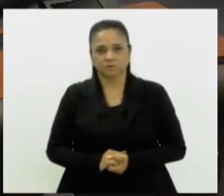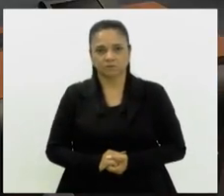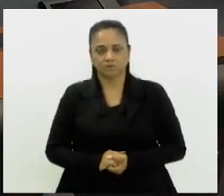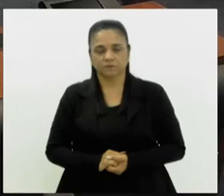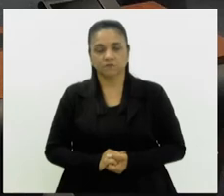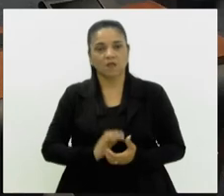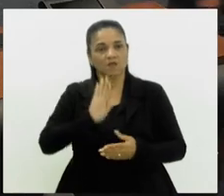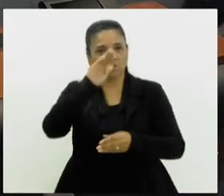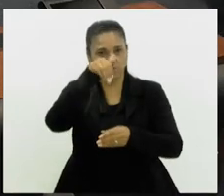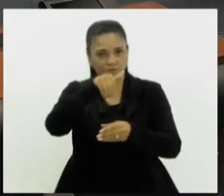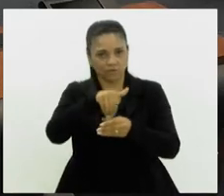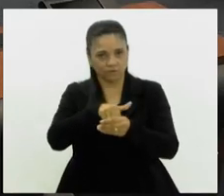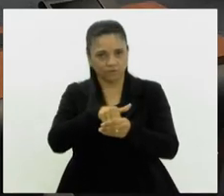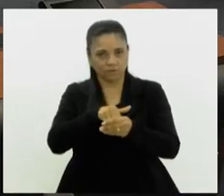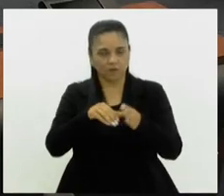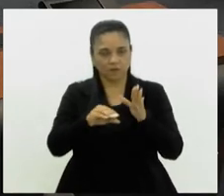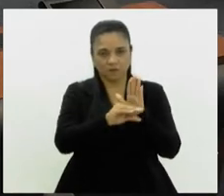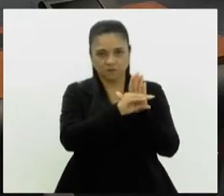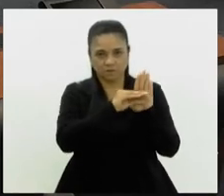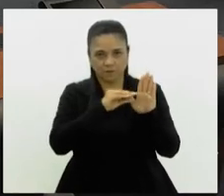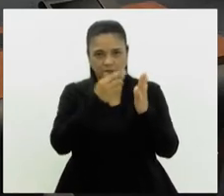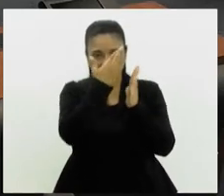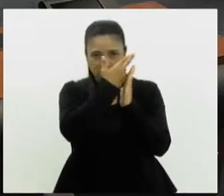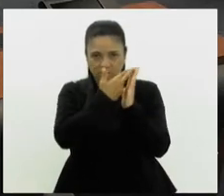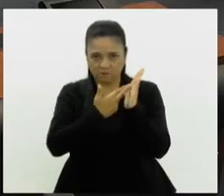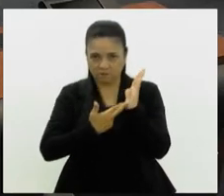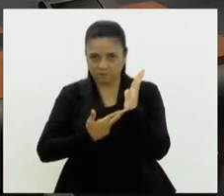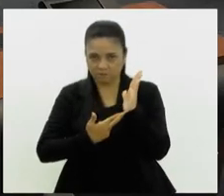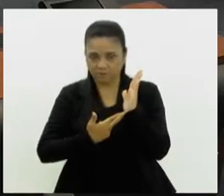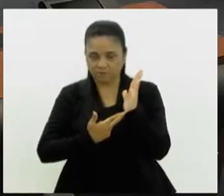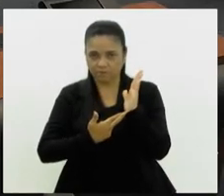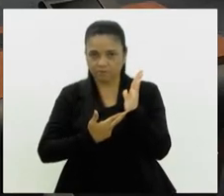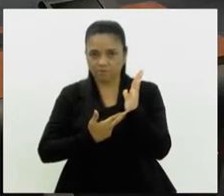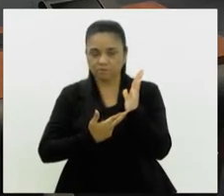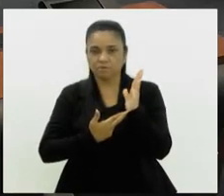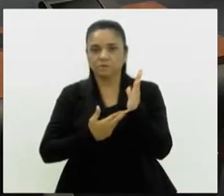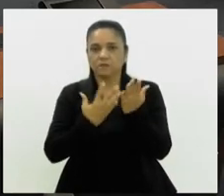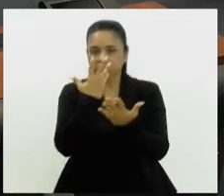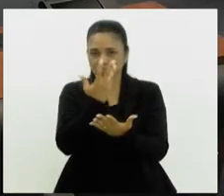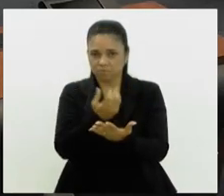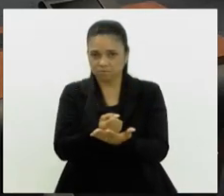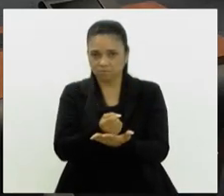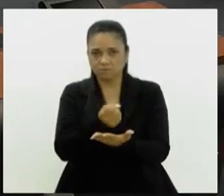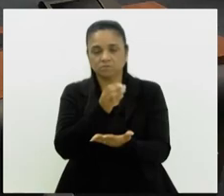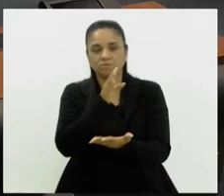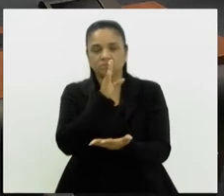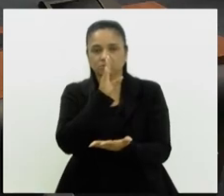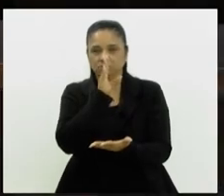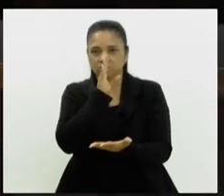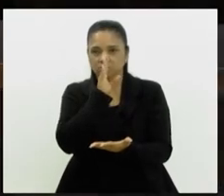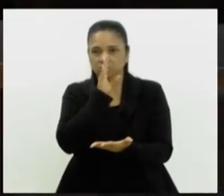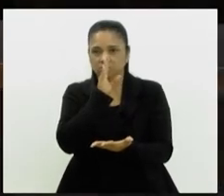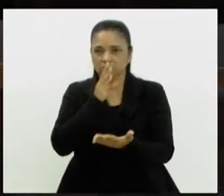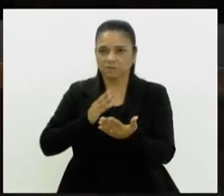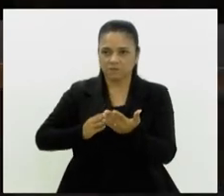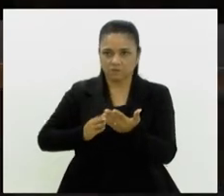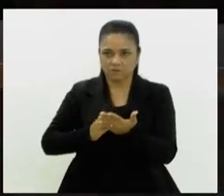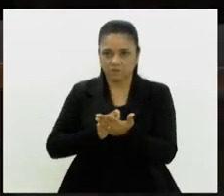redação? Em votação, a emenda de redação. Os senhores que aprovam, permaneçam como